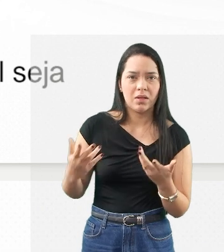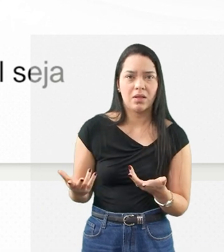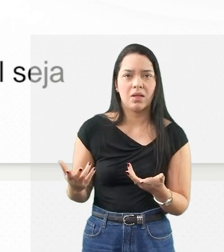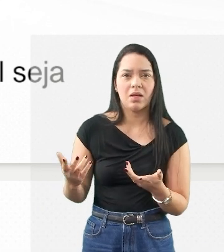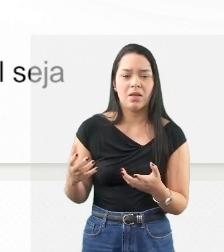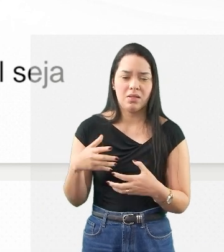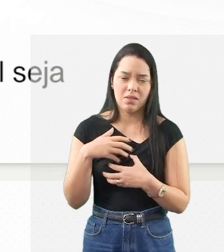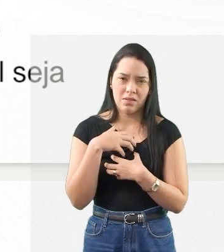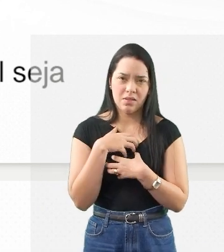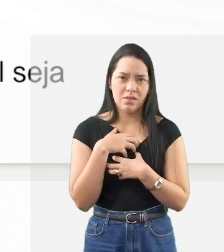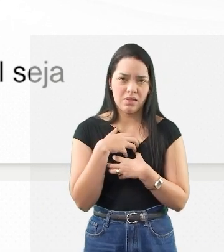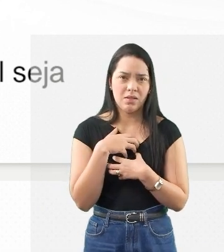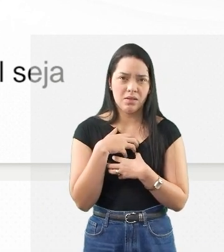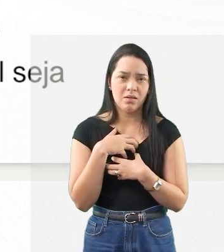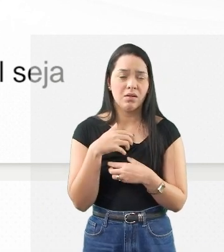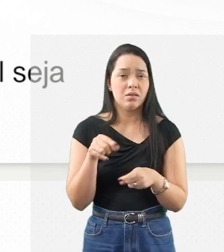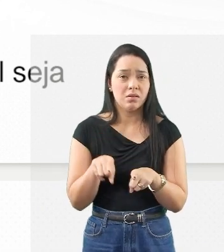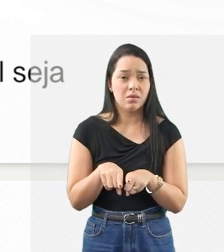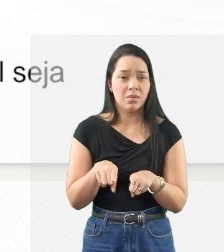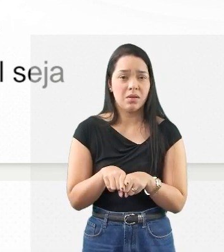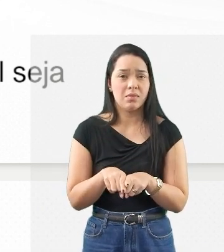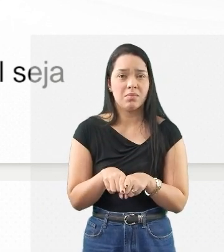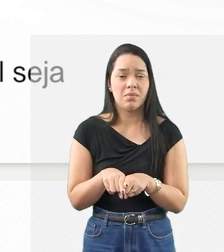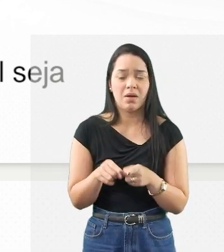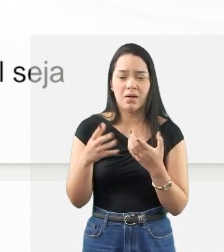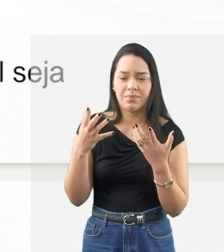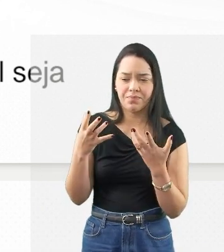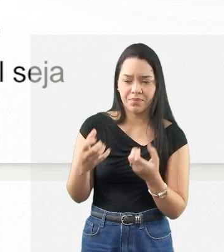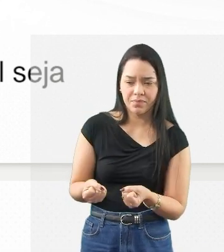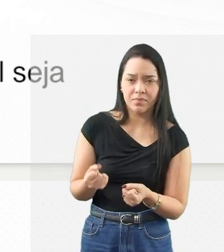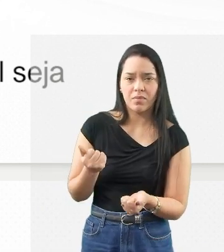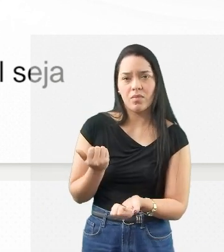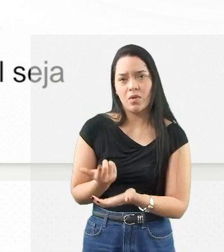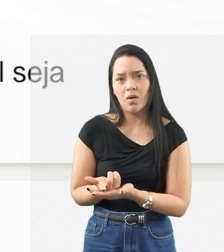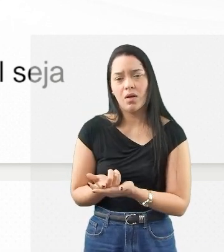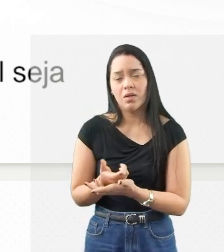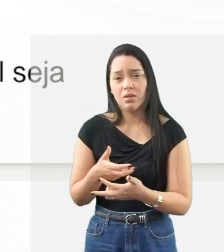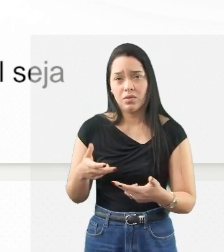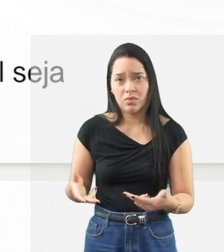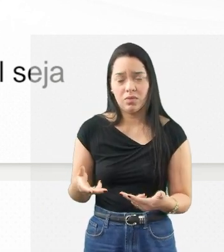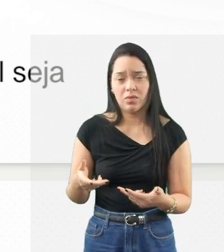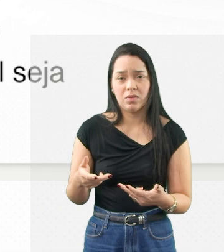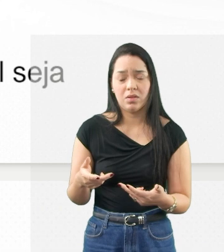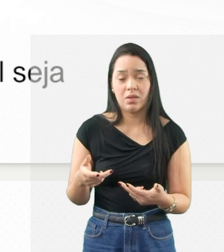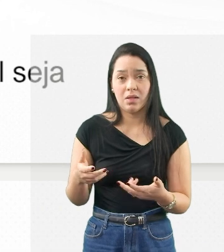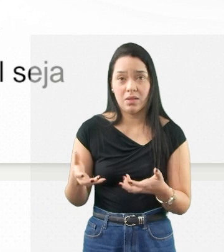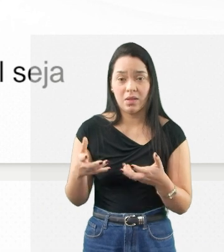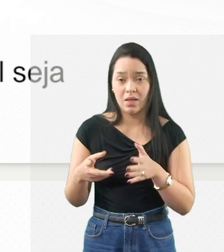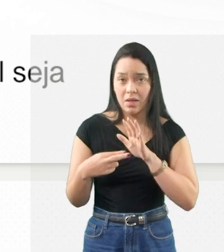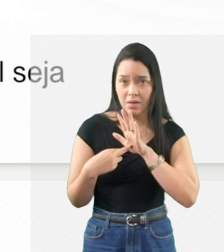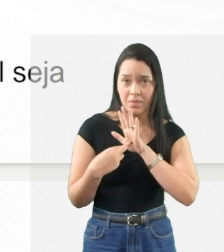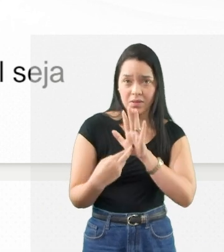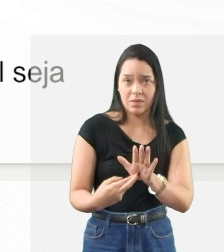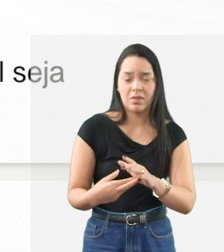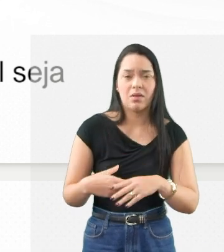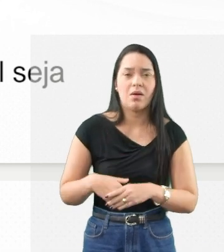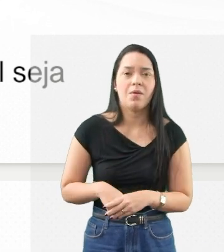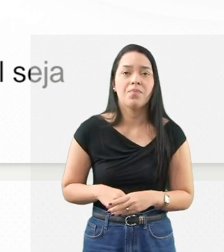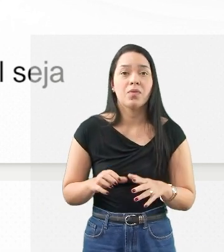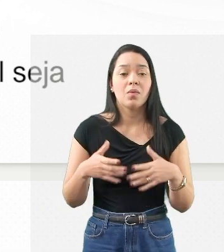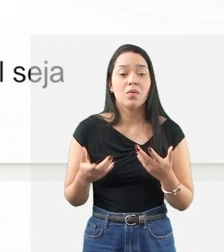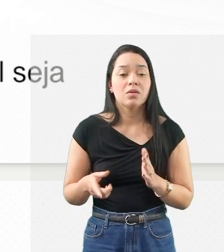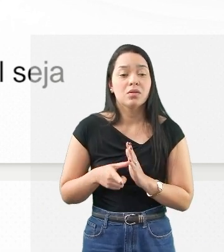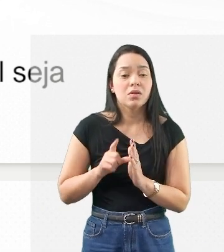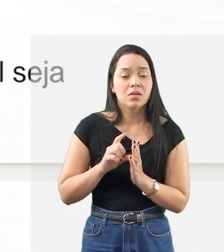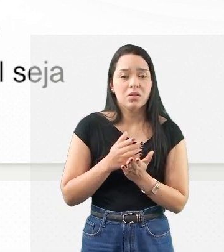se sentir atraída para adquirir esse produto ou determinada coisa que esse folder está querendo representar. Então, por isso que antes